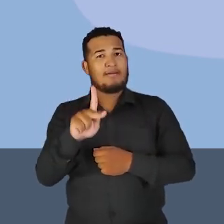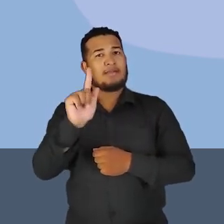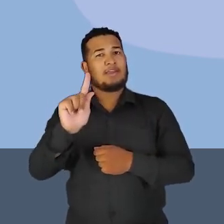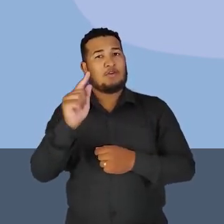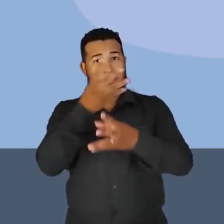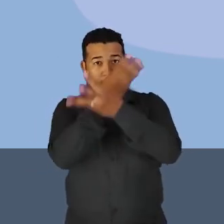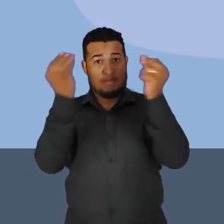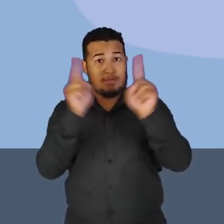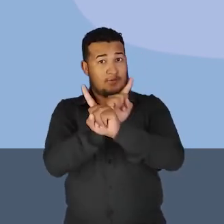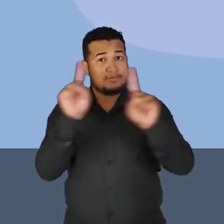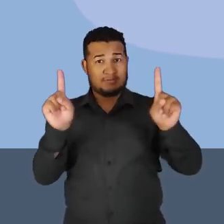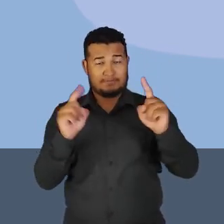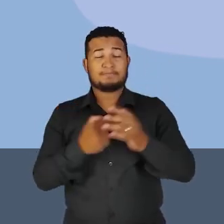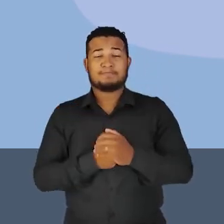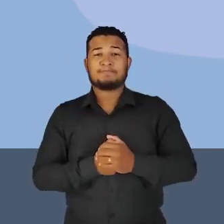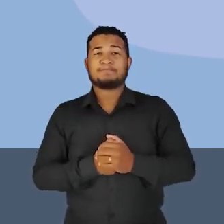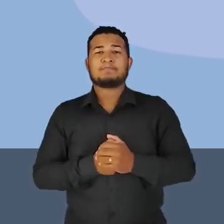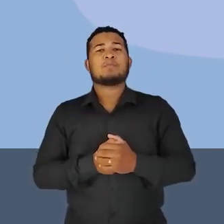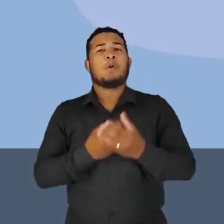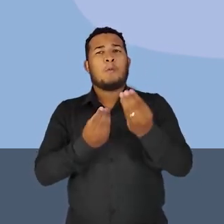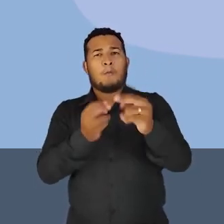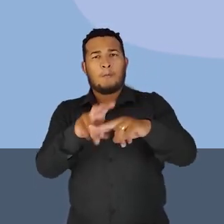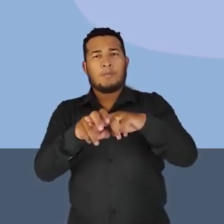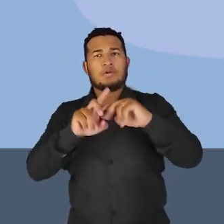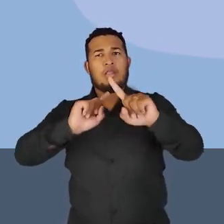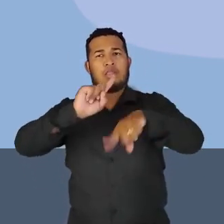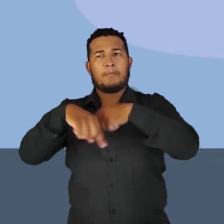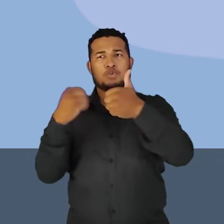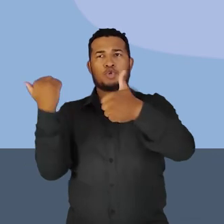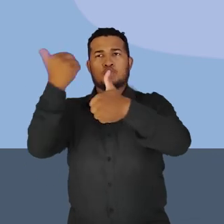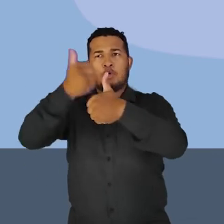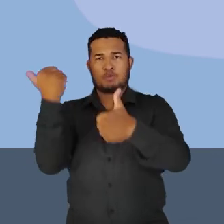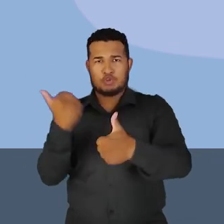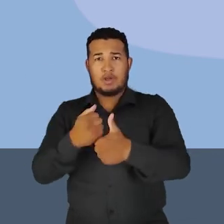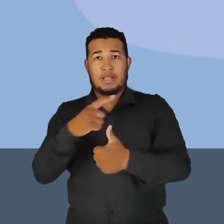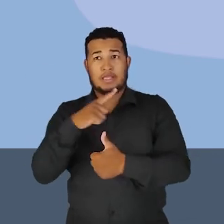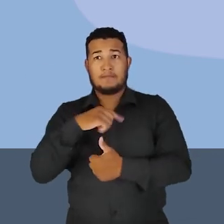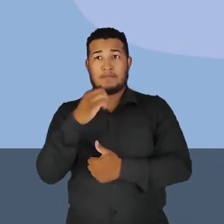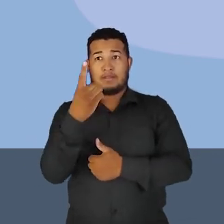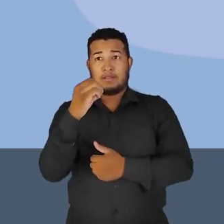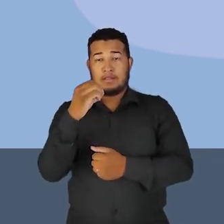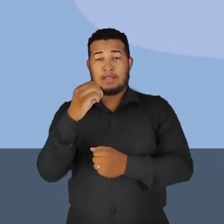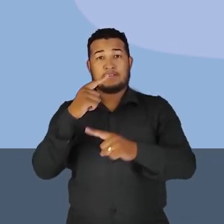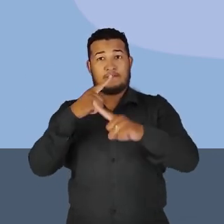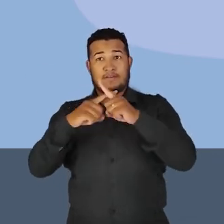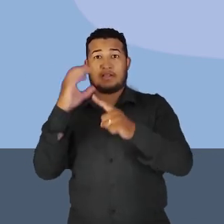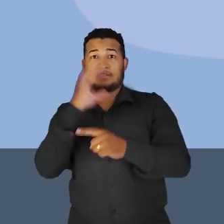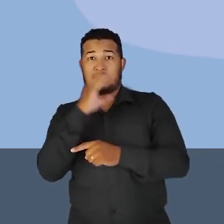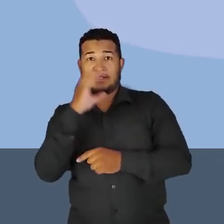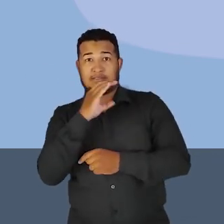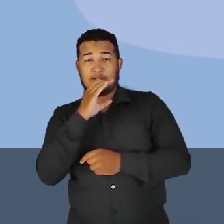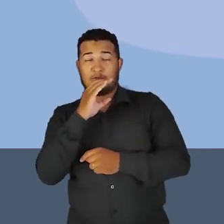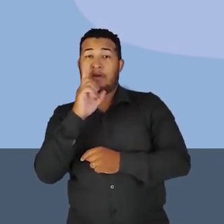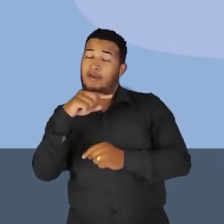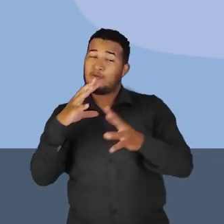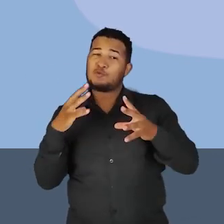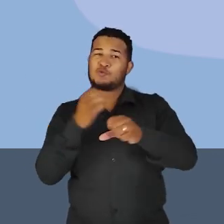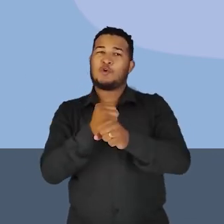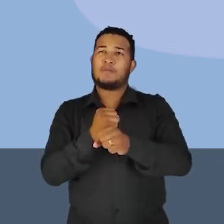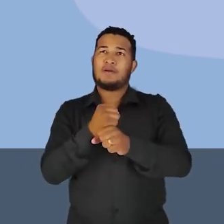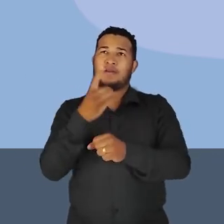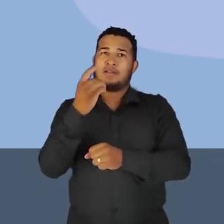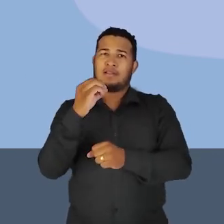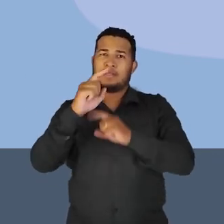também. Então, quando eu fiz essa substituição, ficamos com 10 vezes a aceleração, sendo igual àquela soma, 10 mais